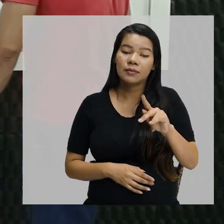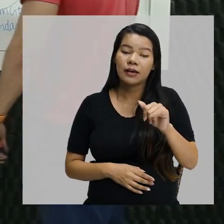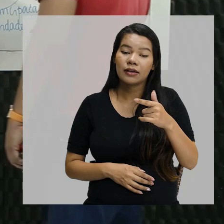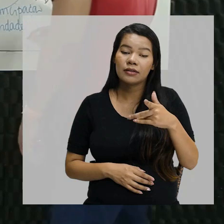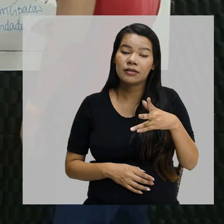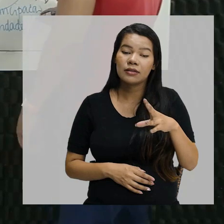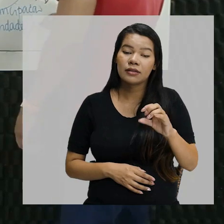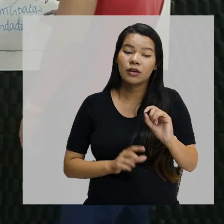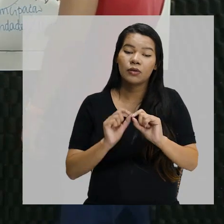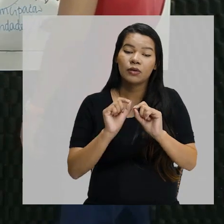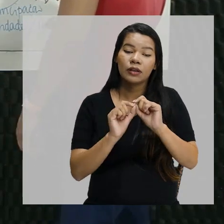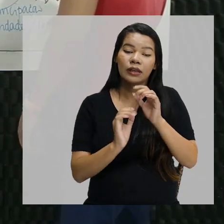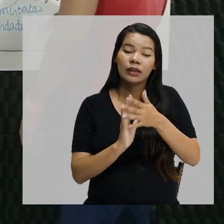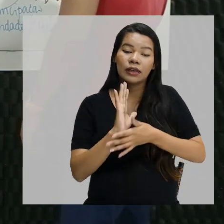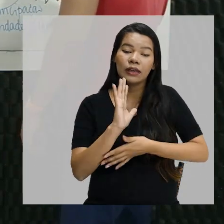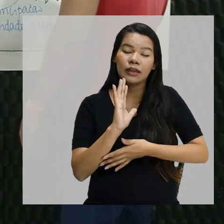que gera autonomia